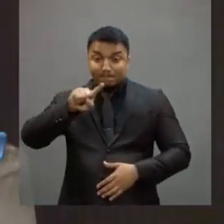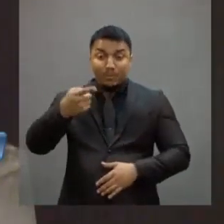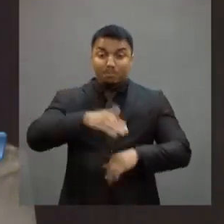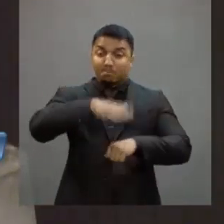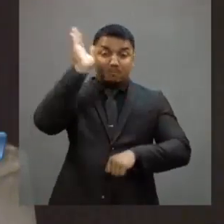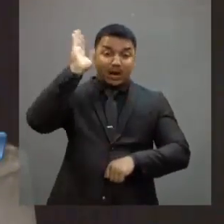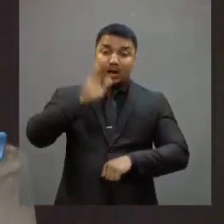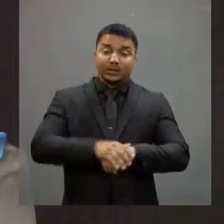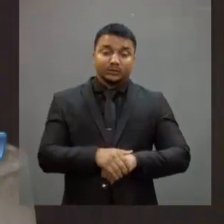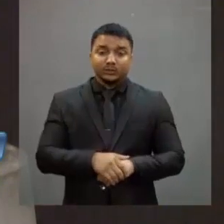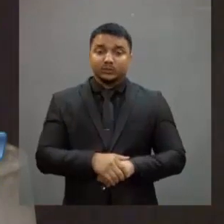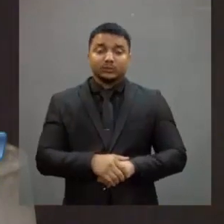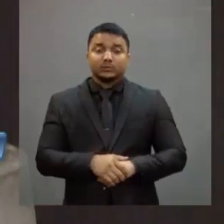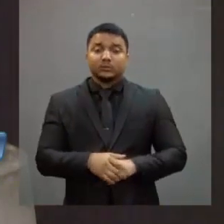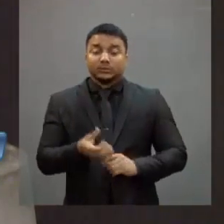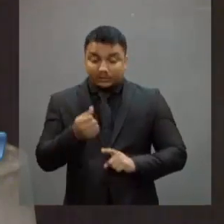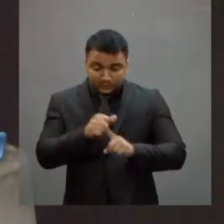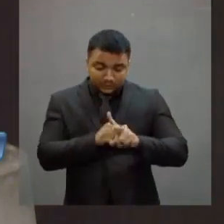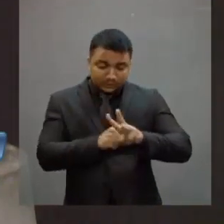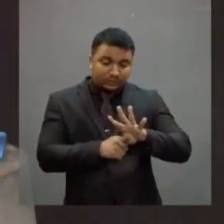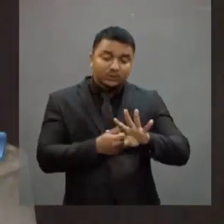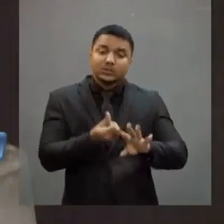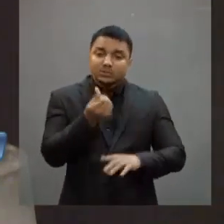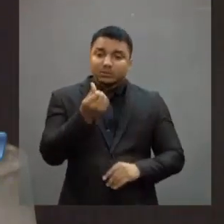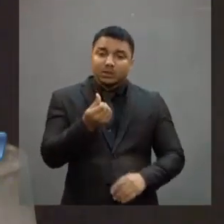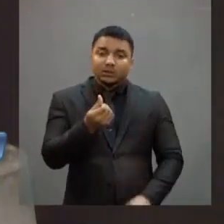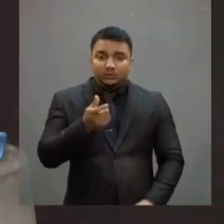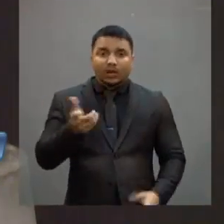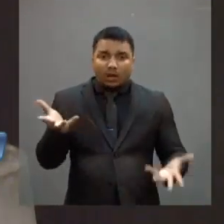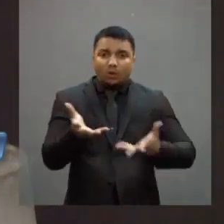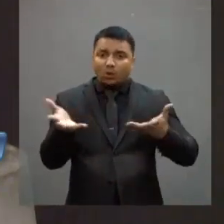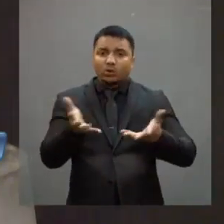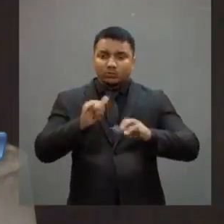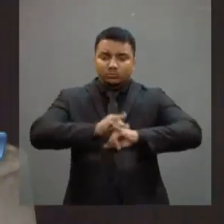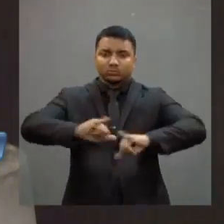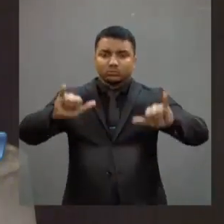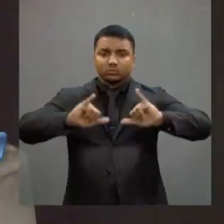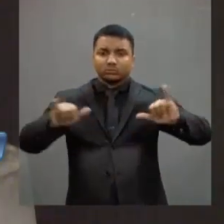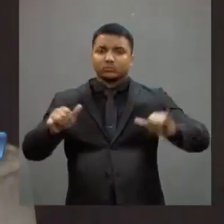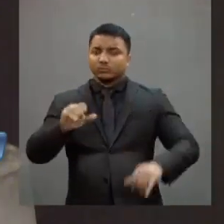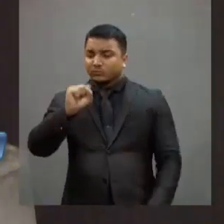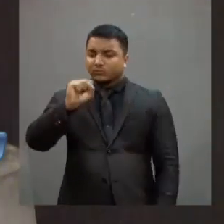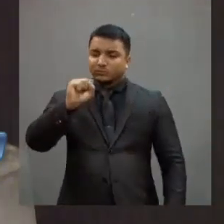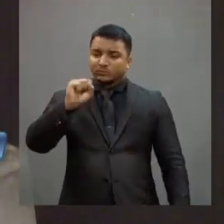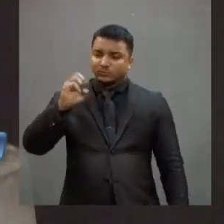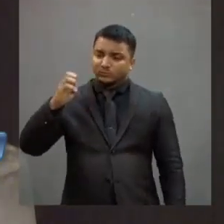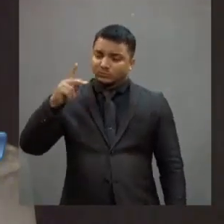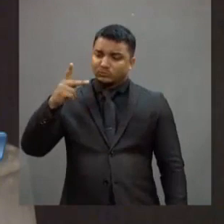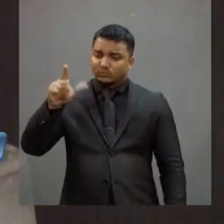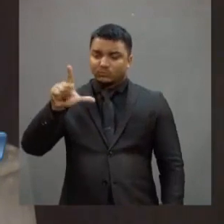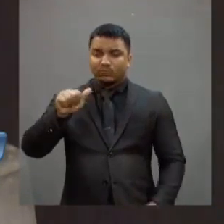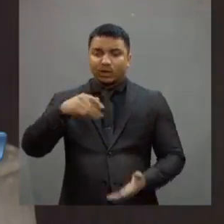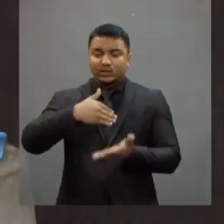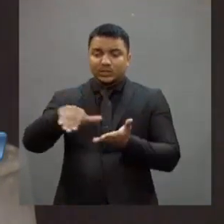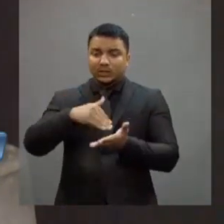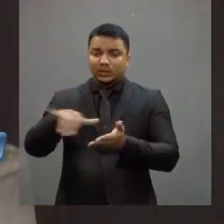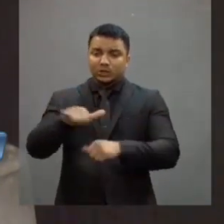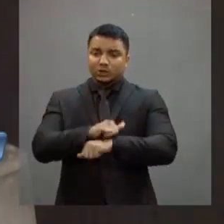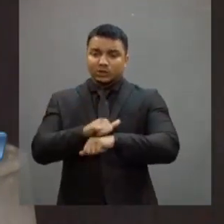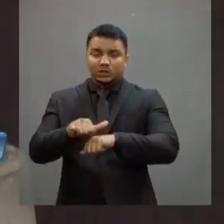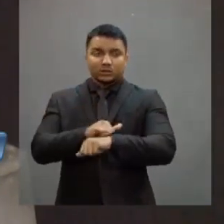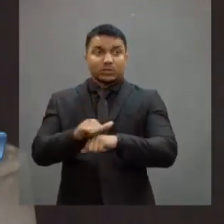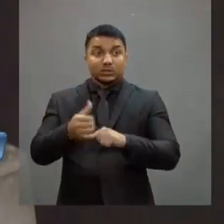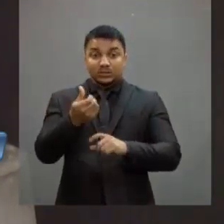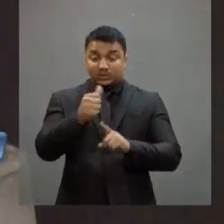ser impactados, por exemplo, nos próximos 6 meses? Eu estou oficiando a CEPLAG. Essa janela de 6 meses, por si